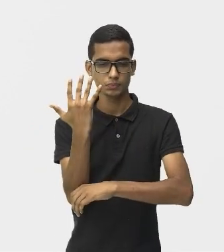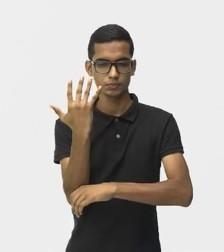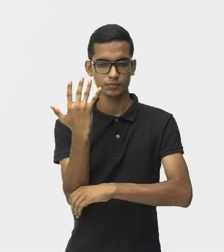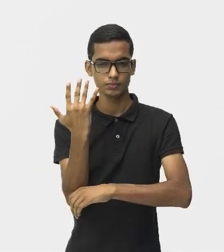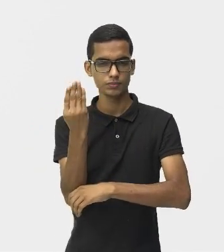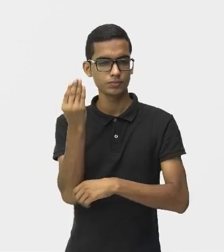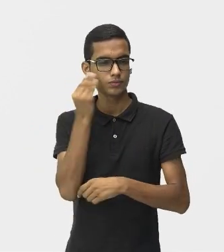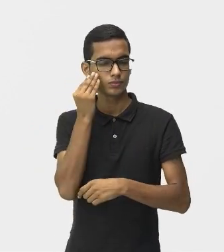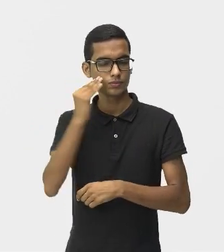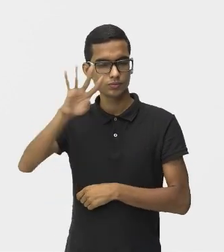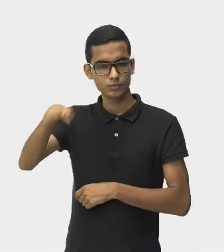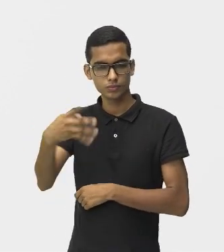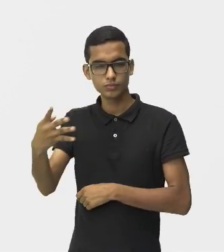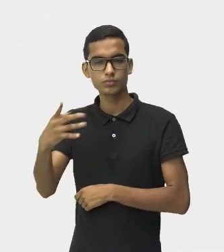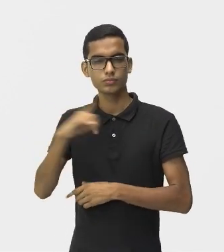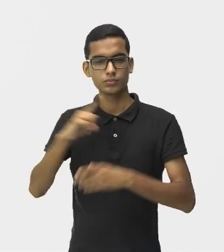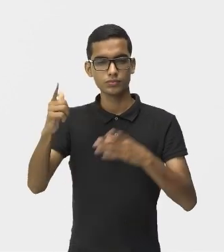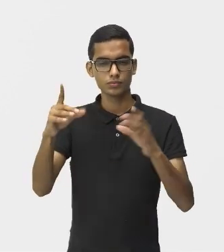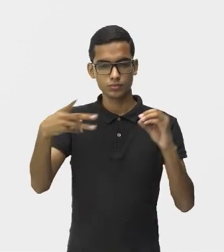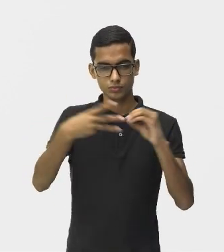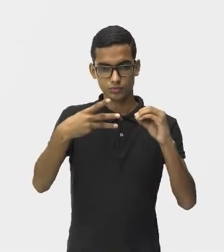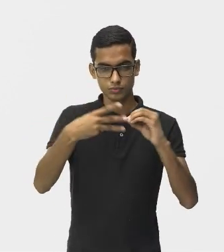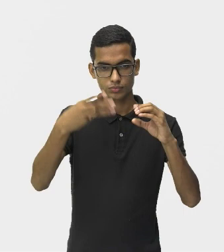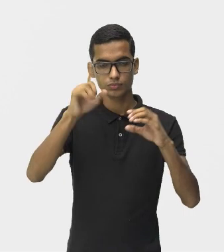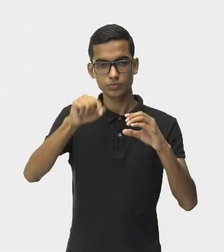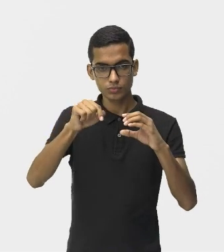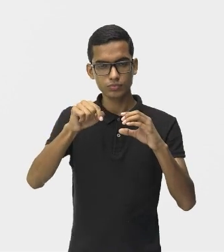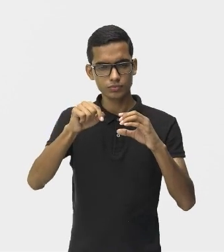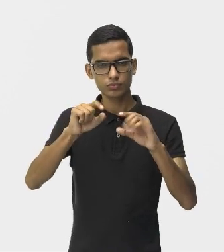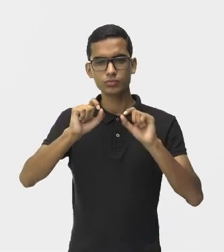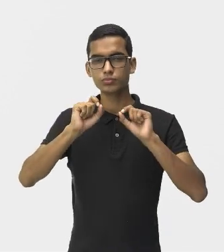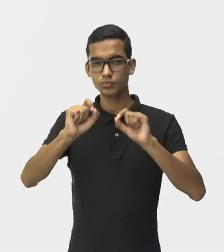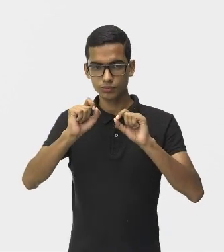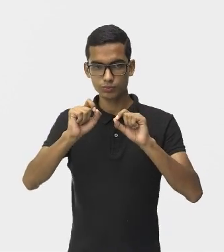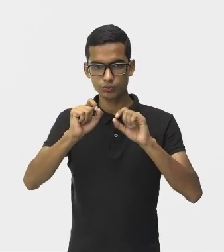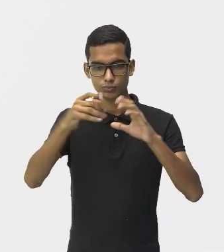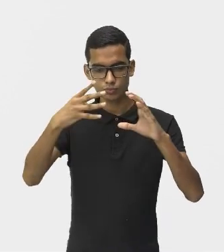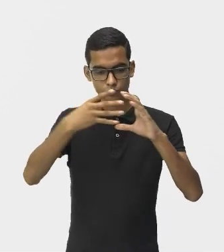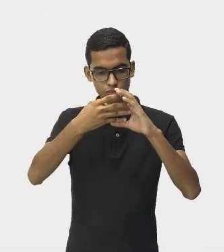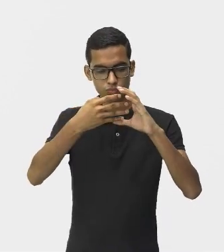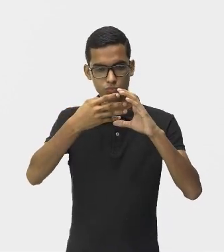são haploides. Assim, o total de cromossomos das plantas é o